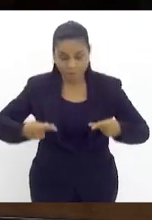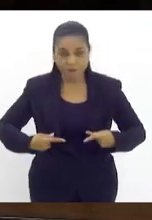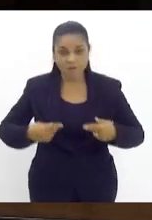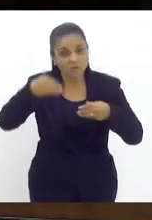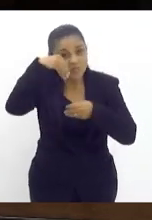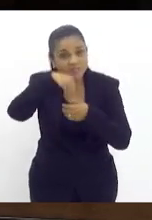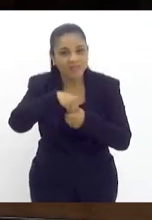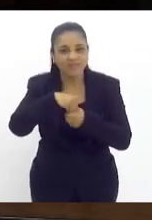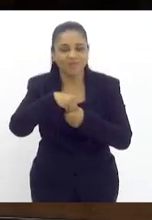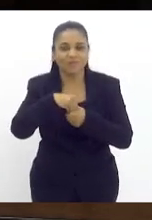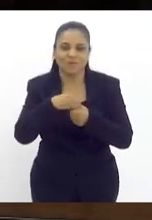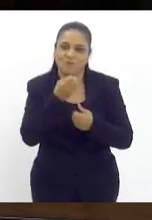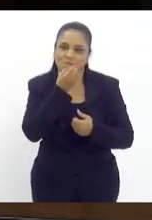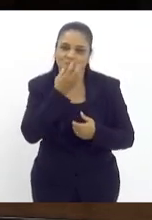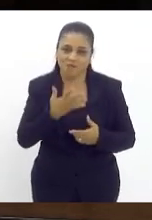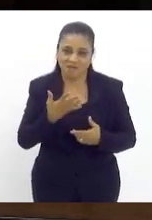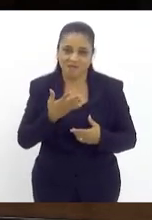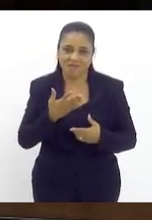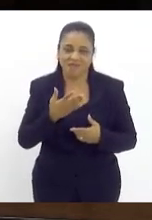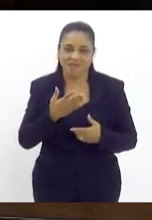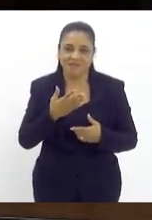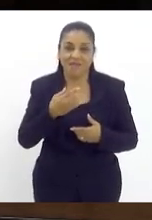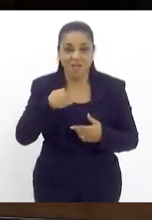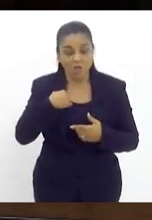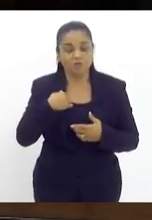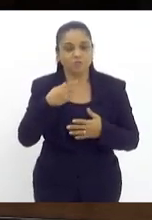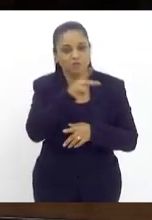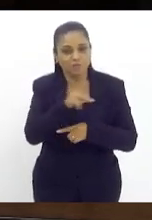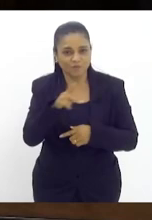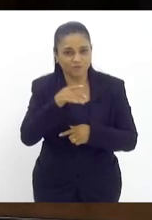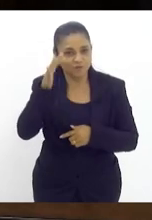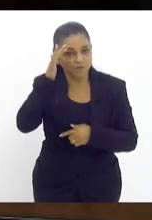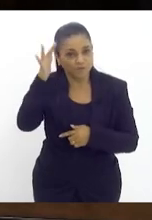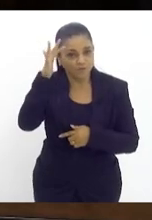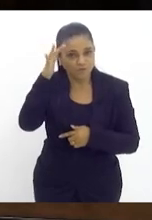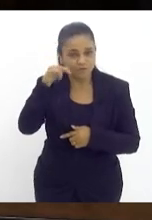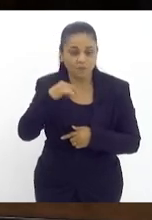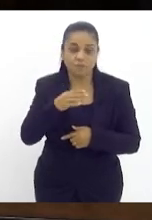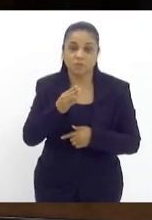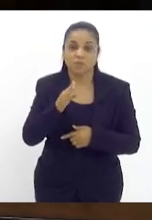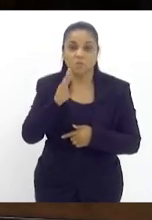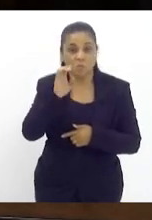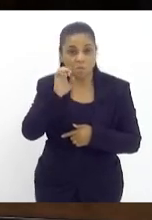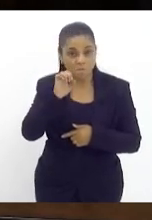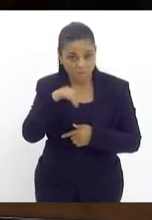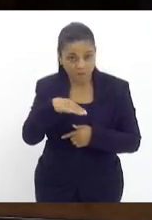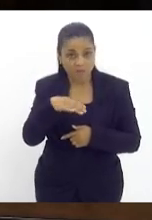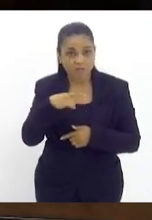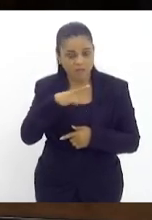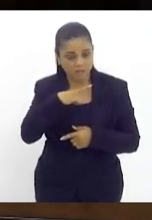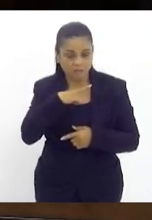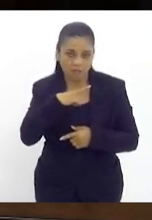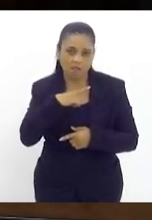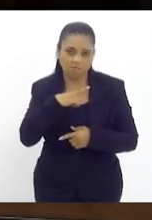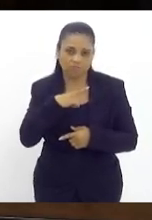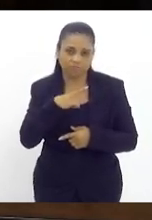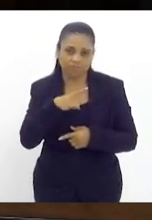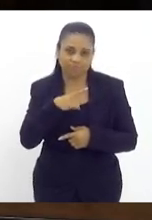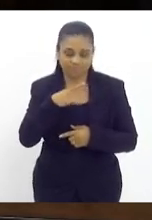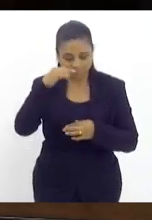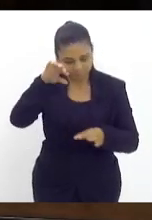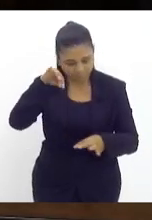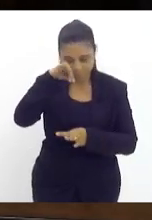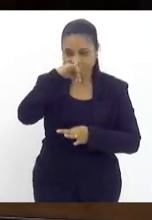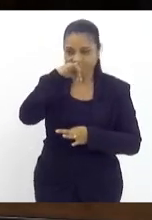o bem, eu vou falar uma coisa, eu sou professora de filosofia, né? O bem, ele tem entidade, o mal não tem.